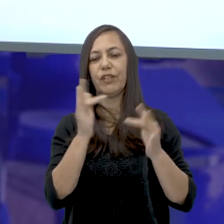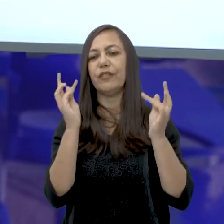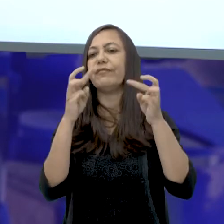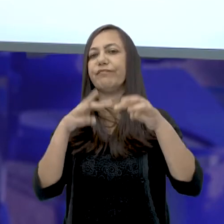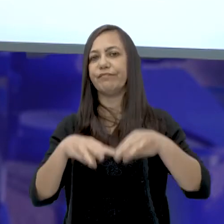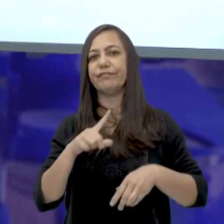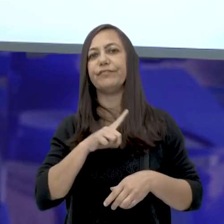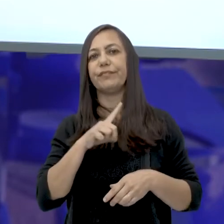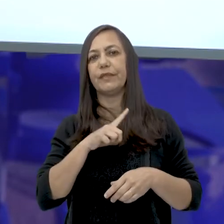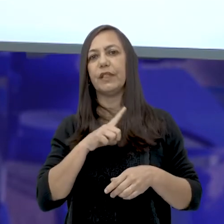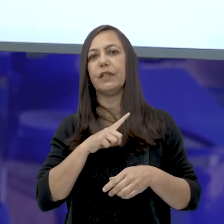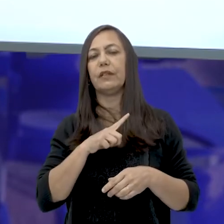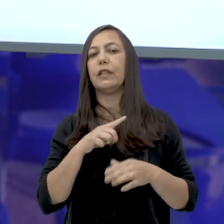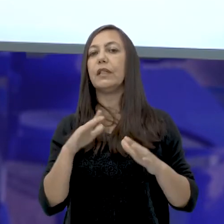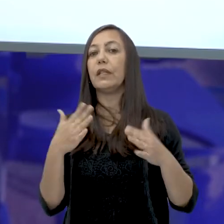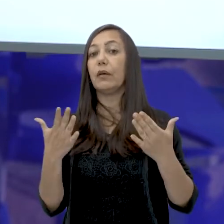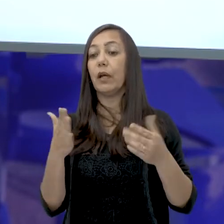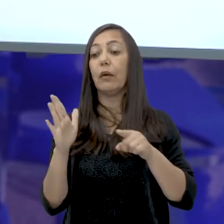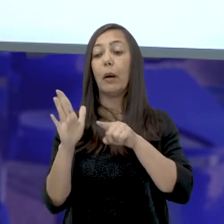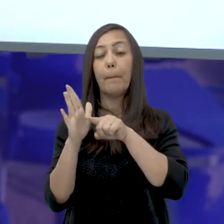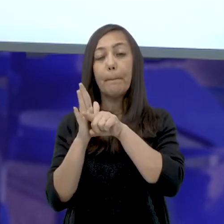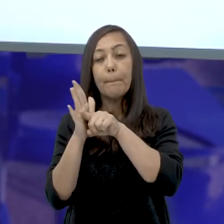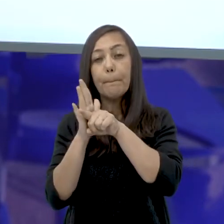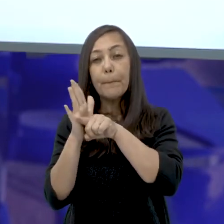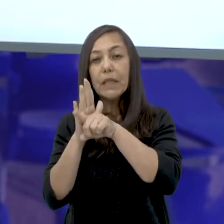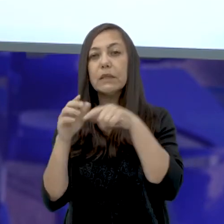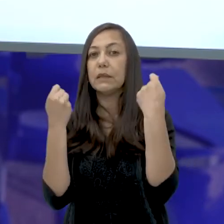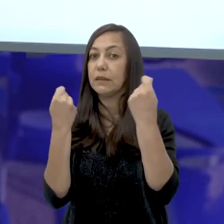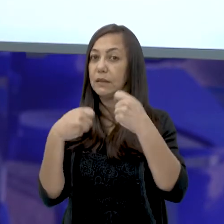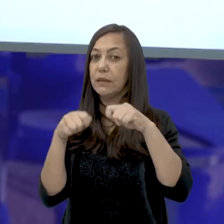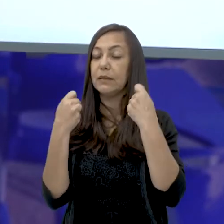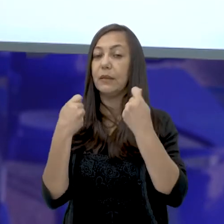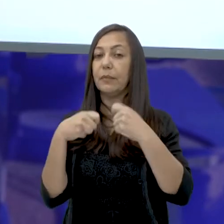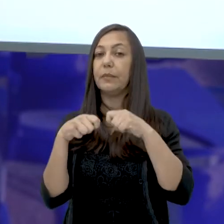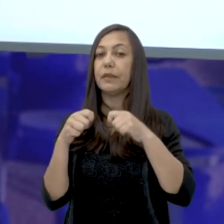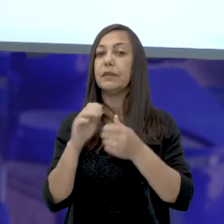apenas em seres humanos, certo?